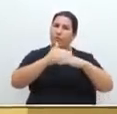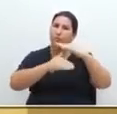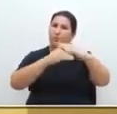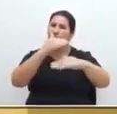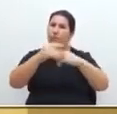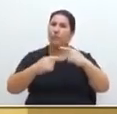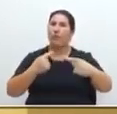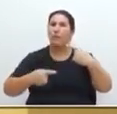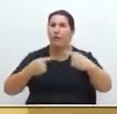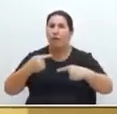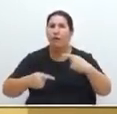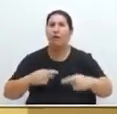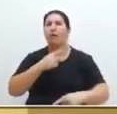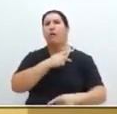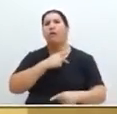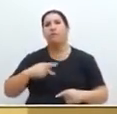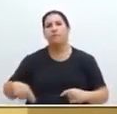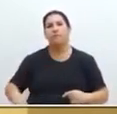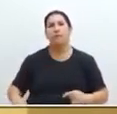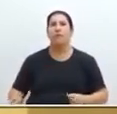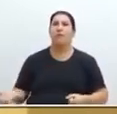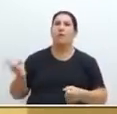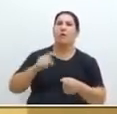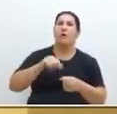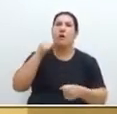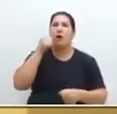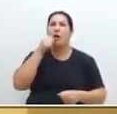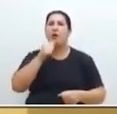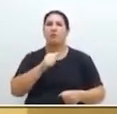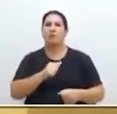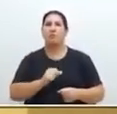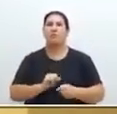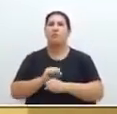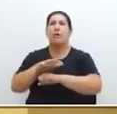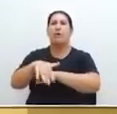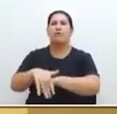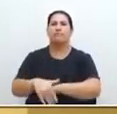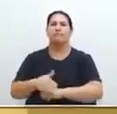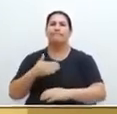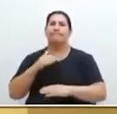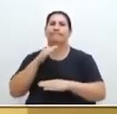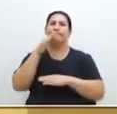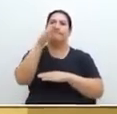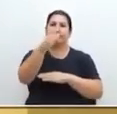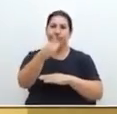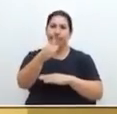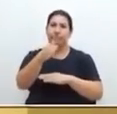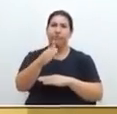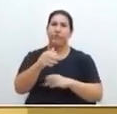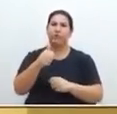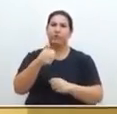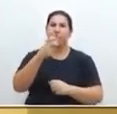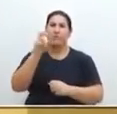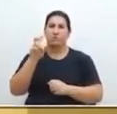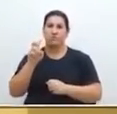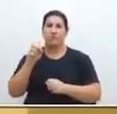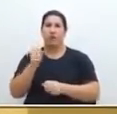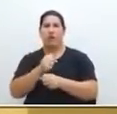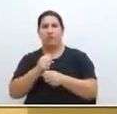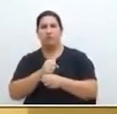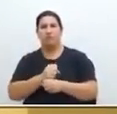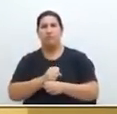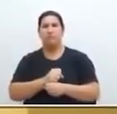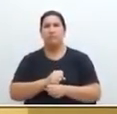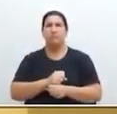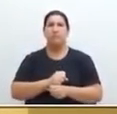públicas voltadas para as mulheres Foz de Iguaçu avançou bastante nos últimos 15 anos desde que eu